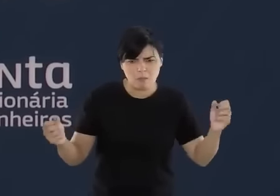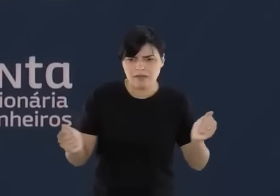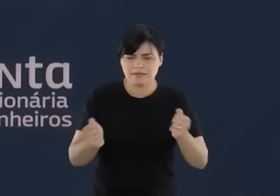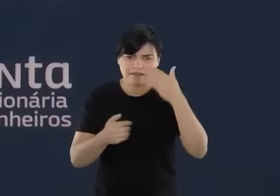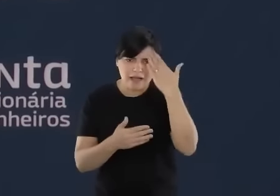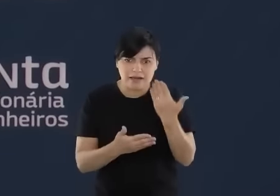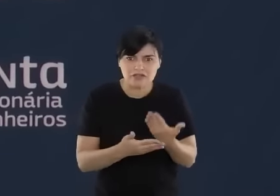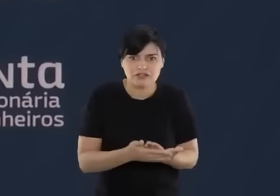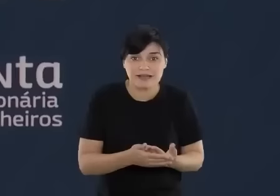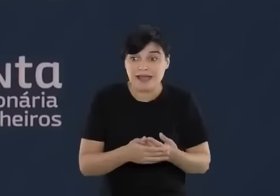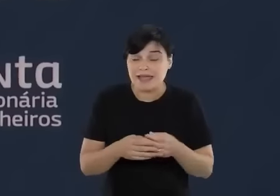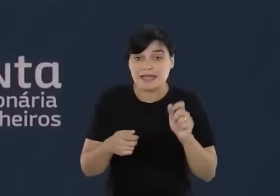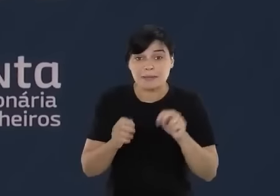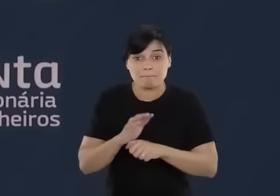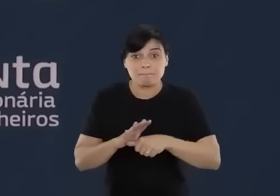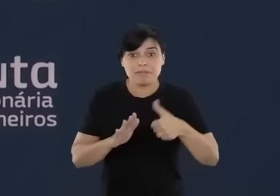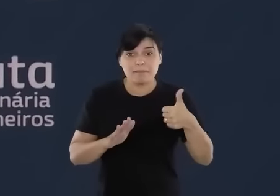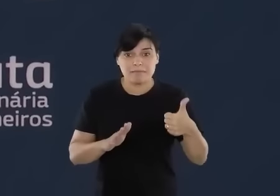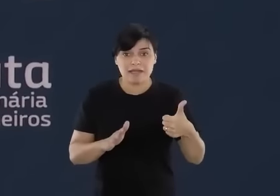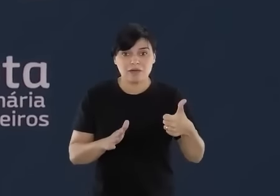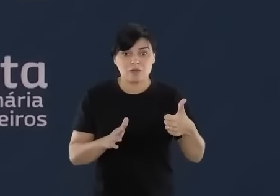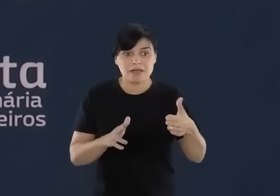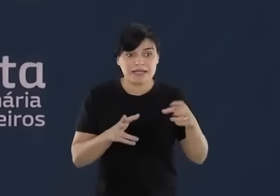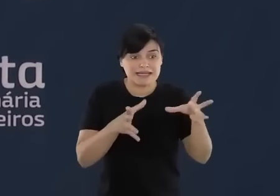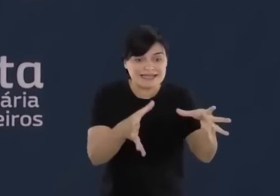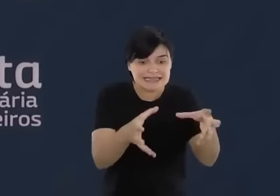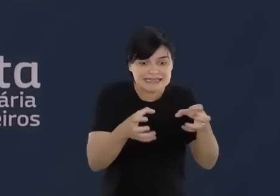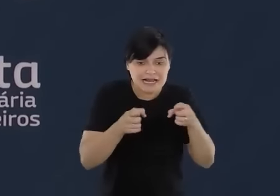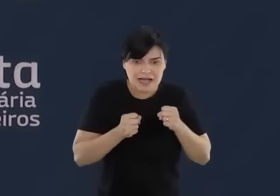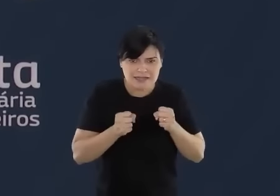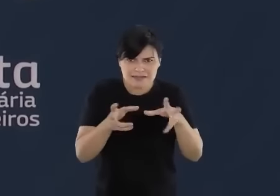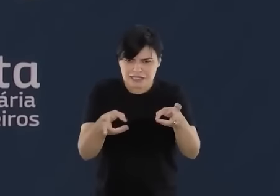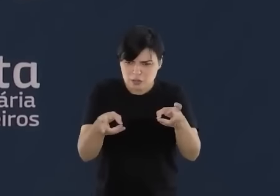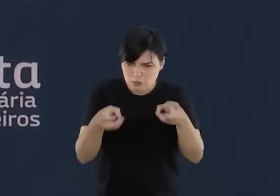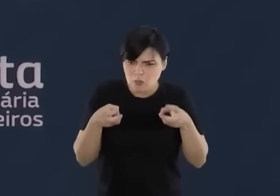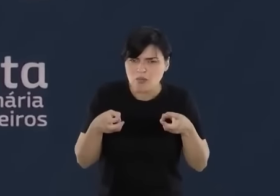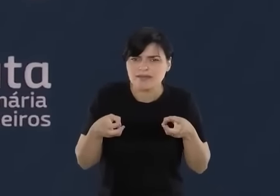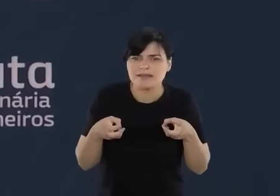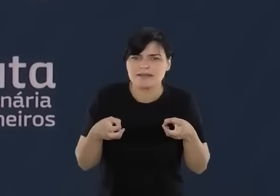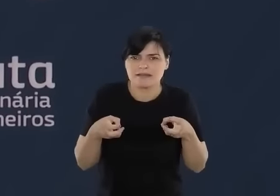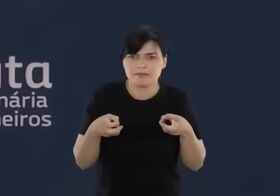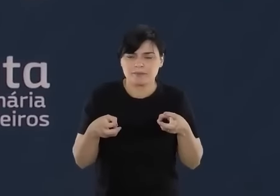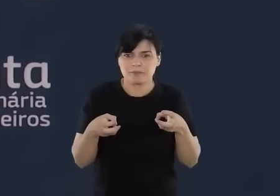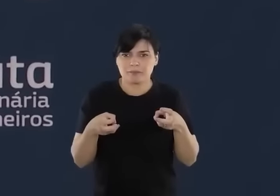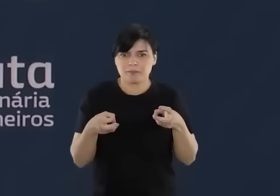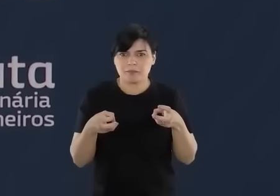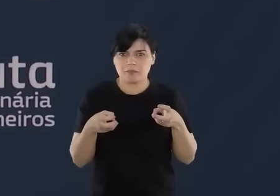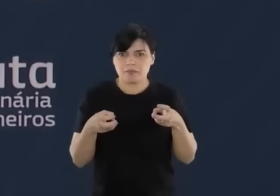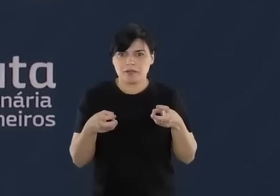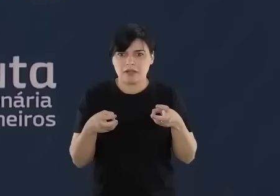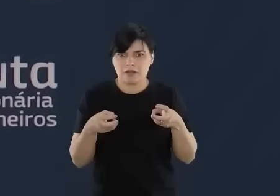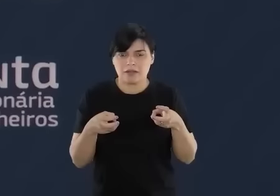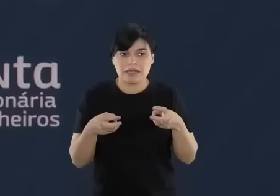conquistando os ouvidos do seu auditório então ele comea dizer pois andando e observando